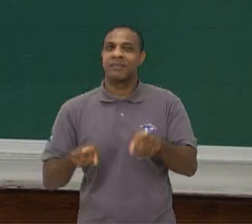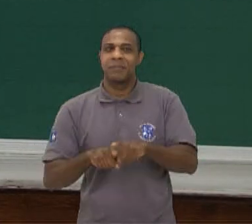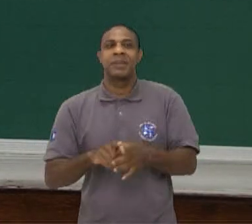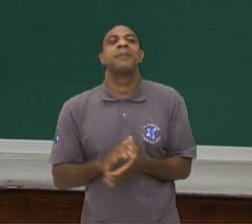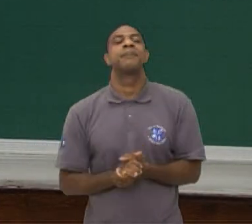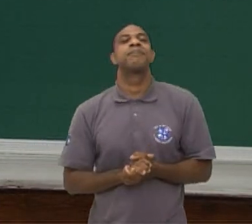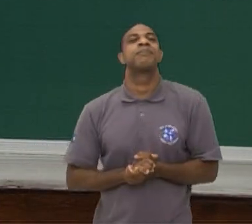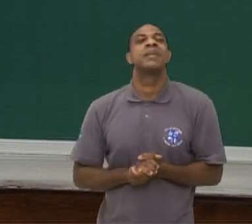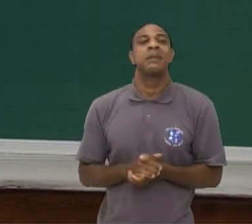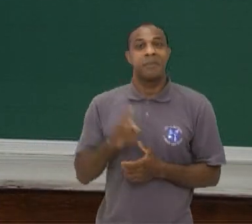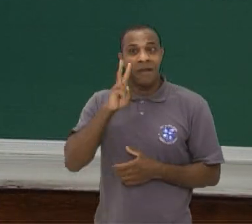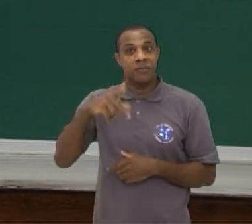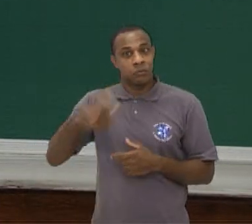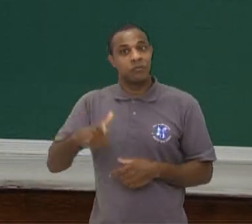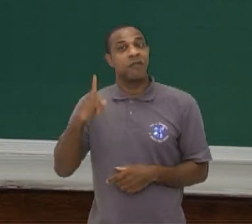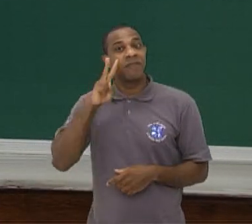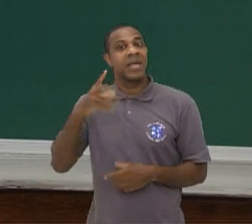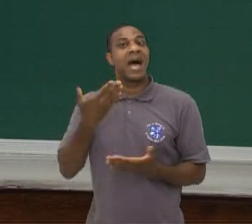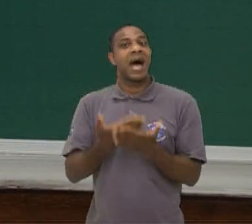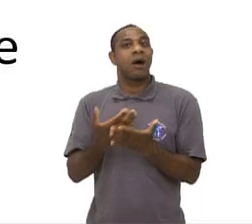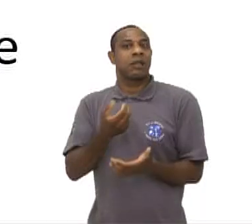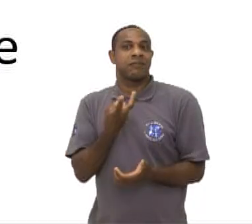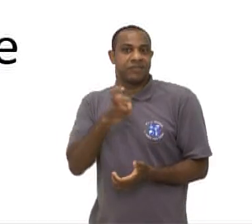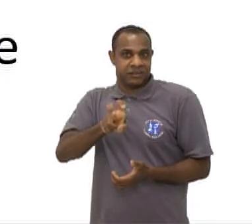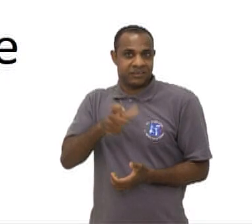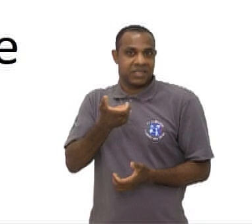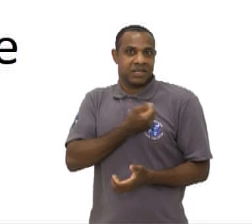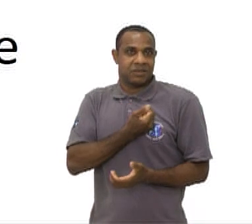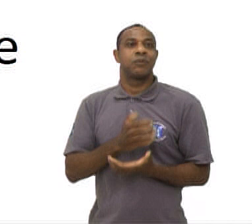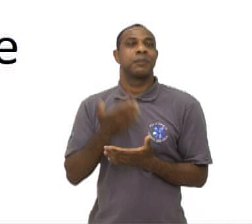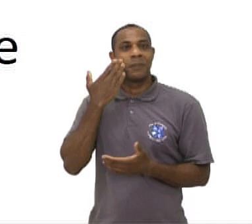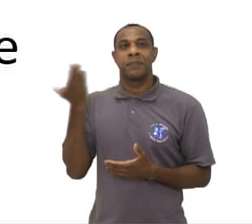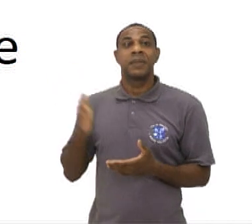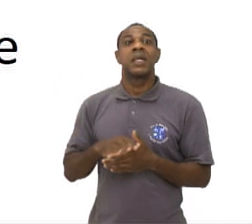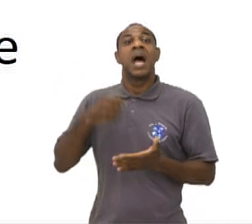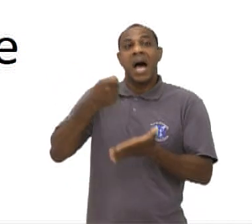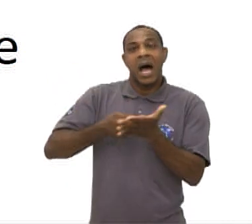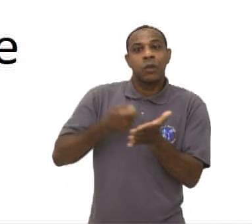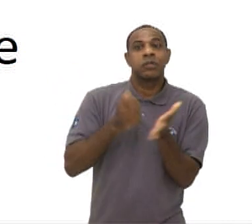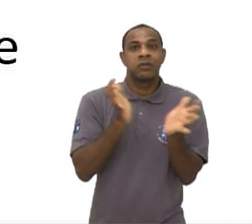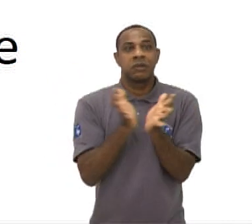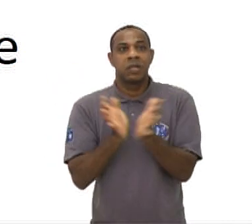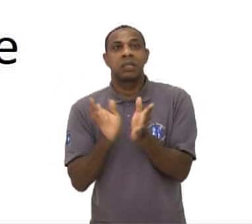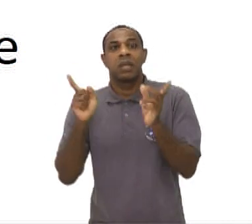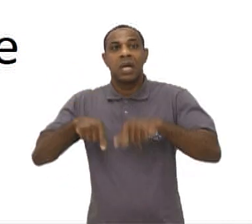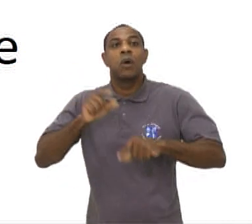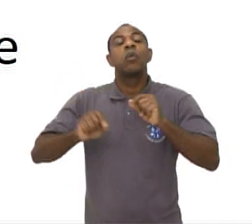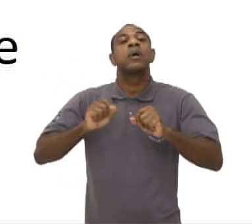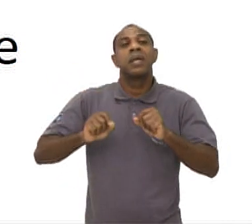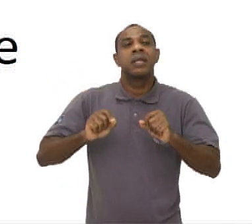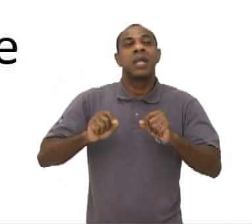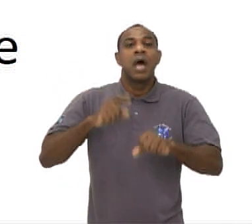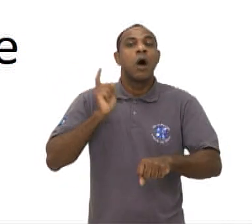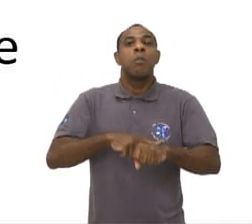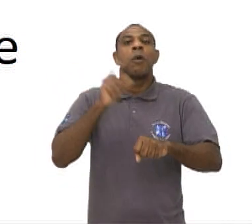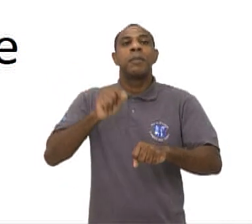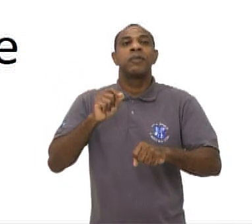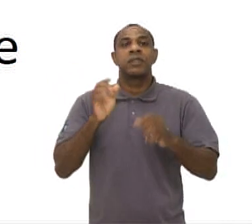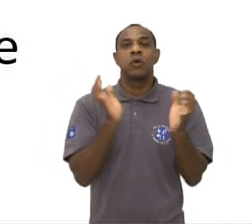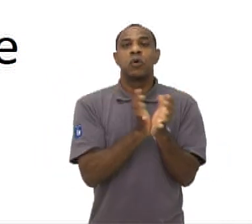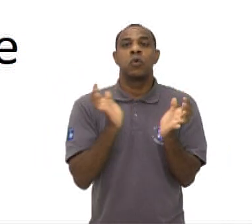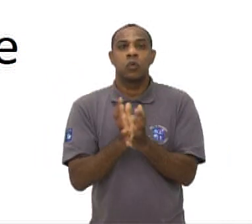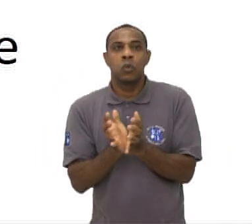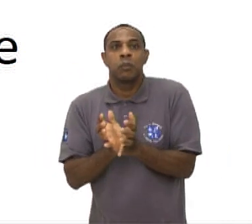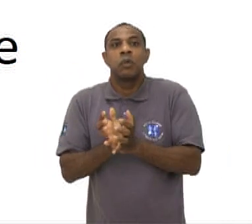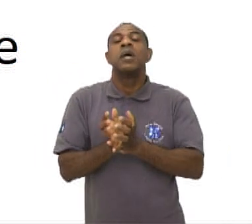25 que a gente trata desse conceito. Então, a luta de classes, ela faz parte de um momento em que as classes sociais